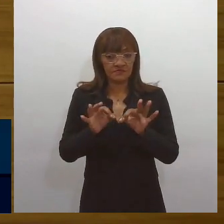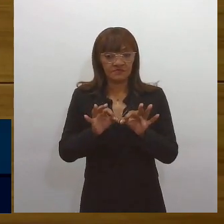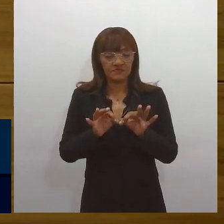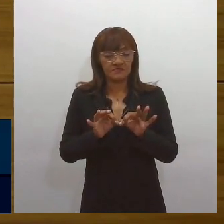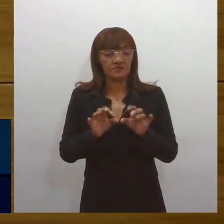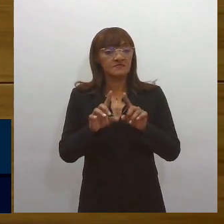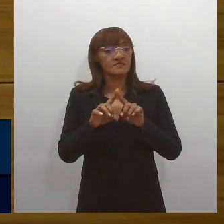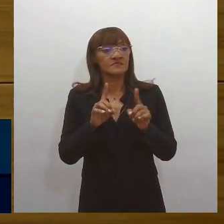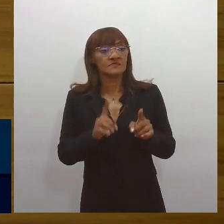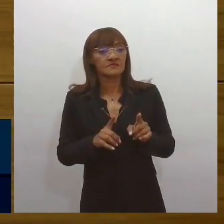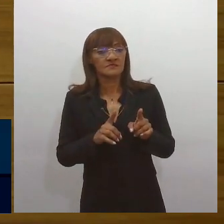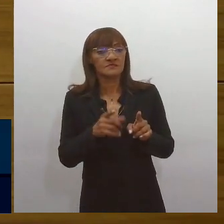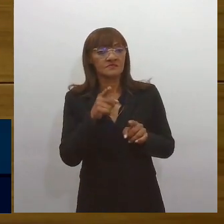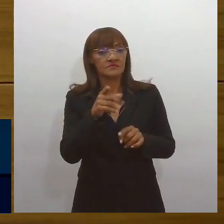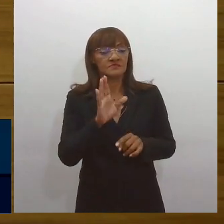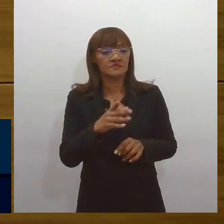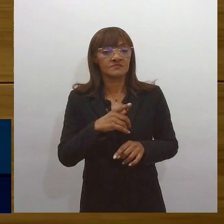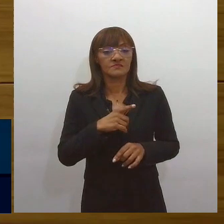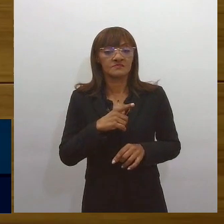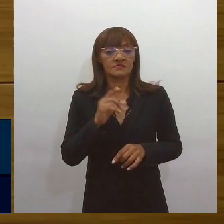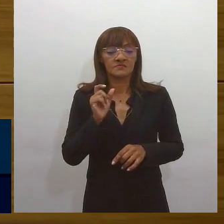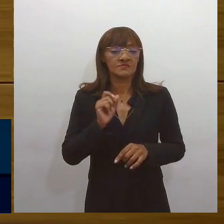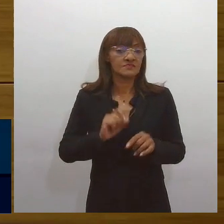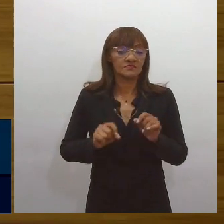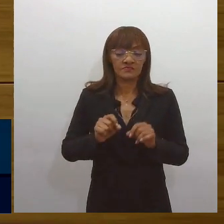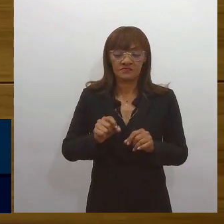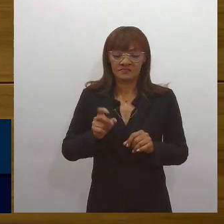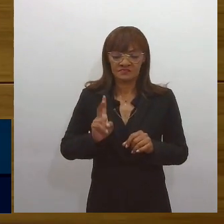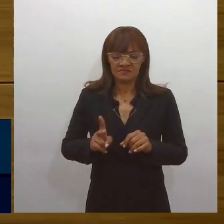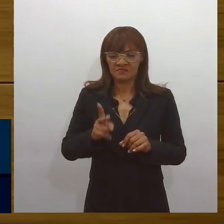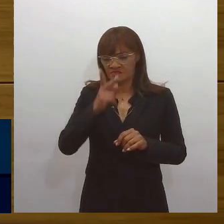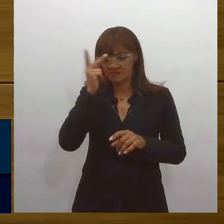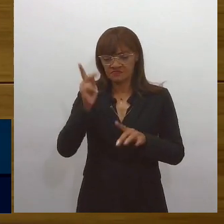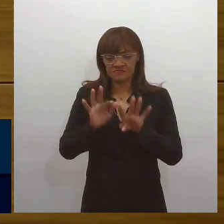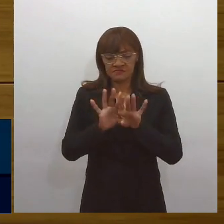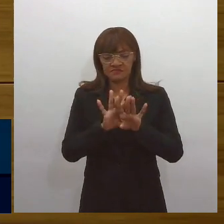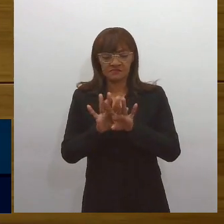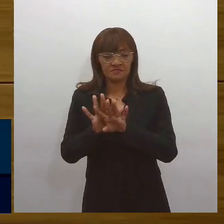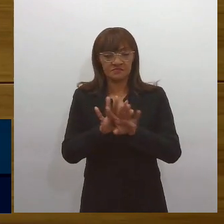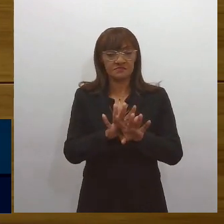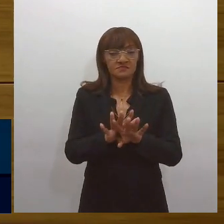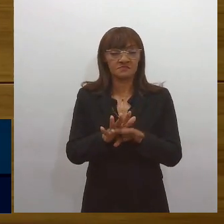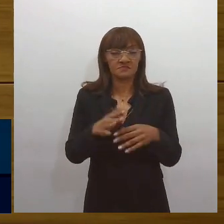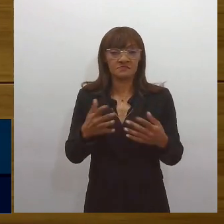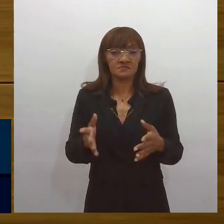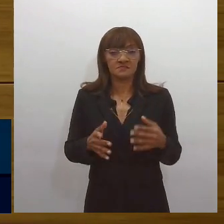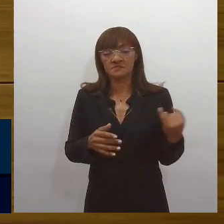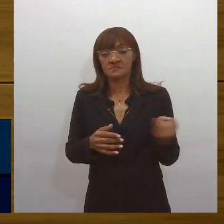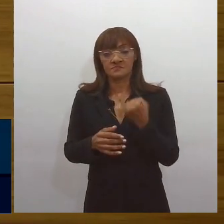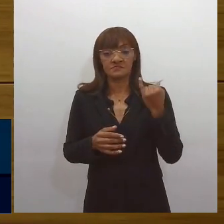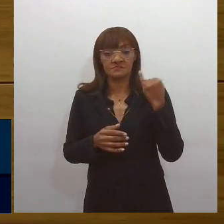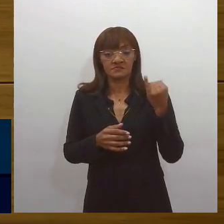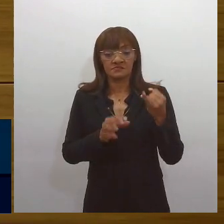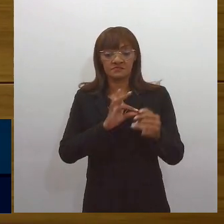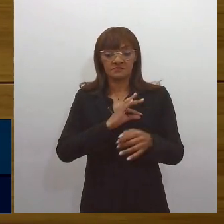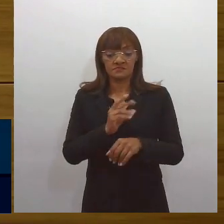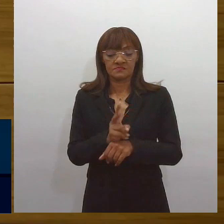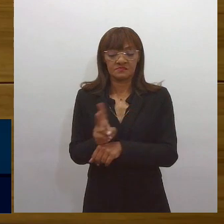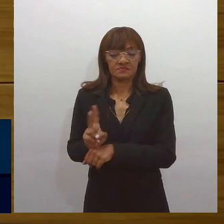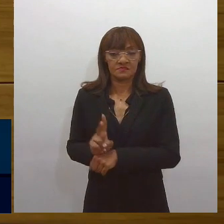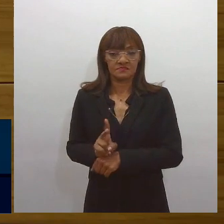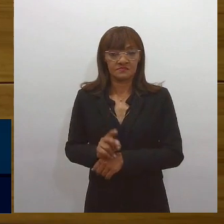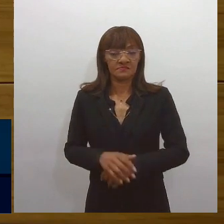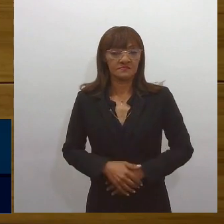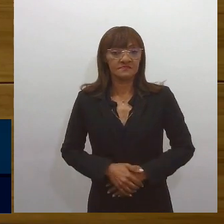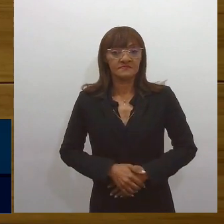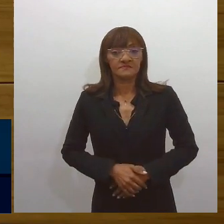de Pedestre tá perto de uma escola então é importante ter a viatura da polícia quando você tem eh eh que reduzir a velocidade